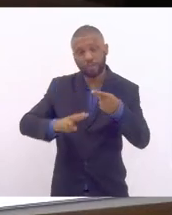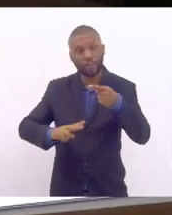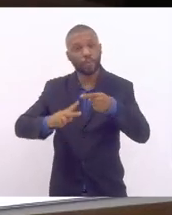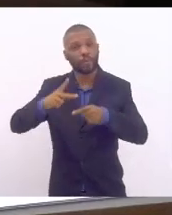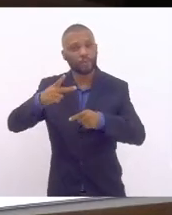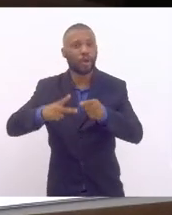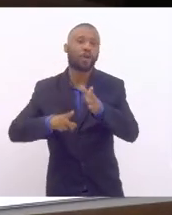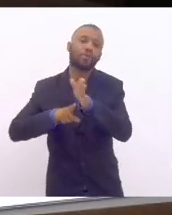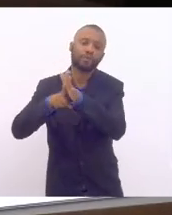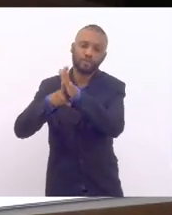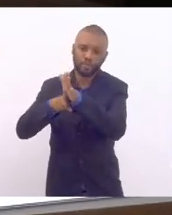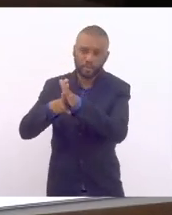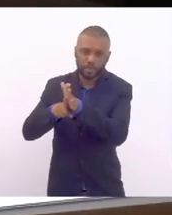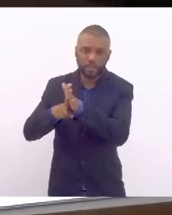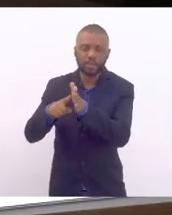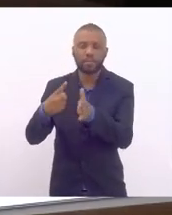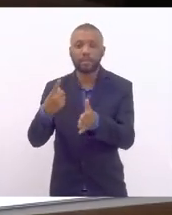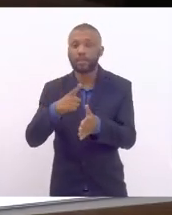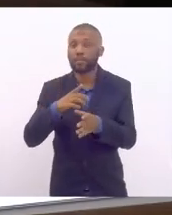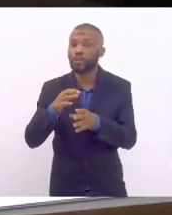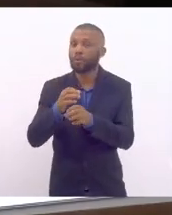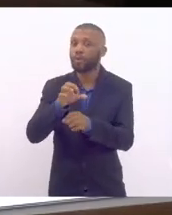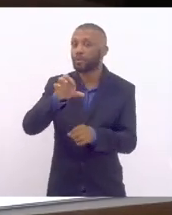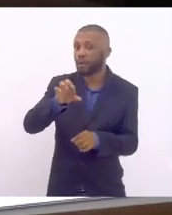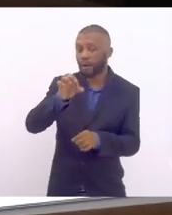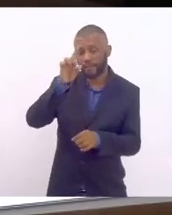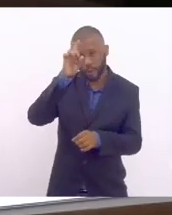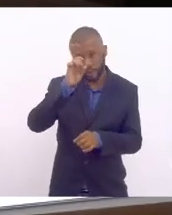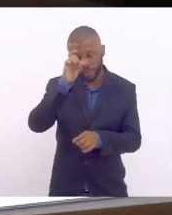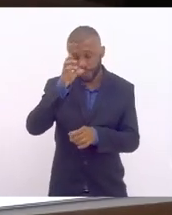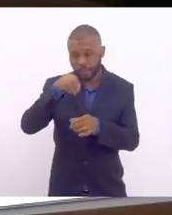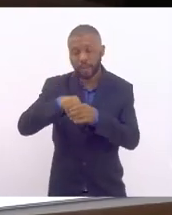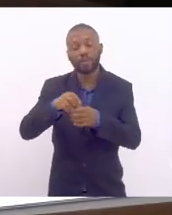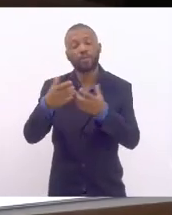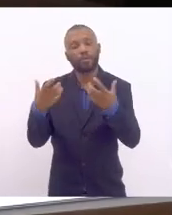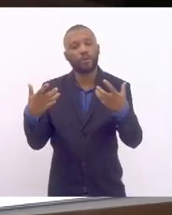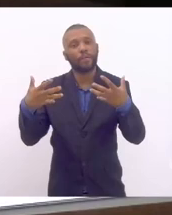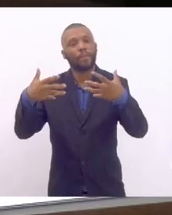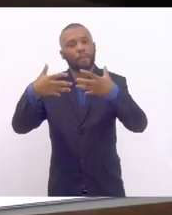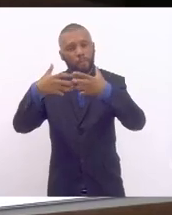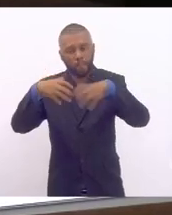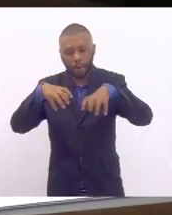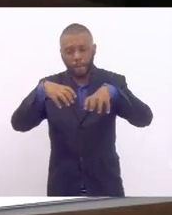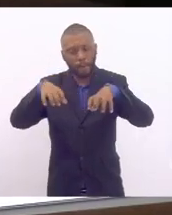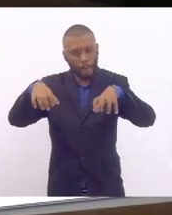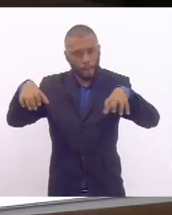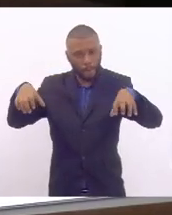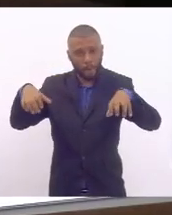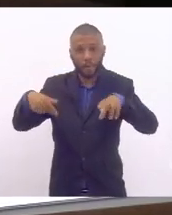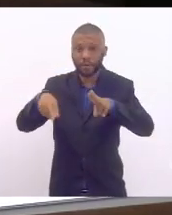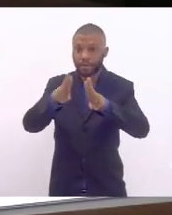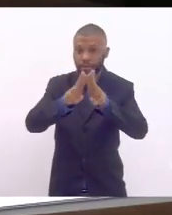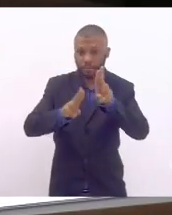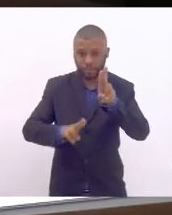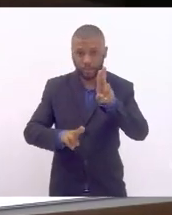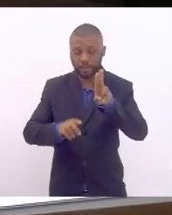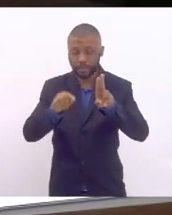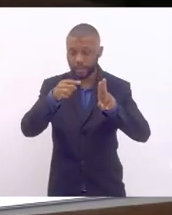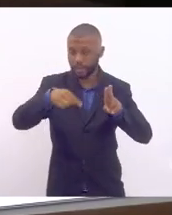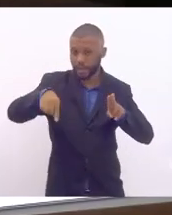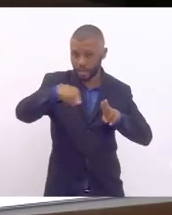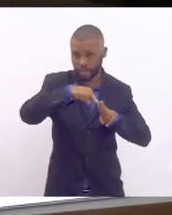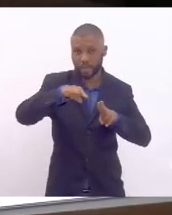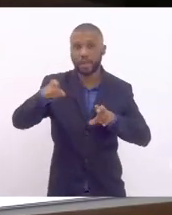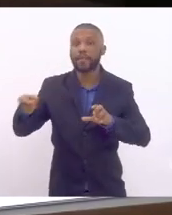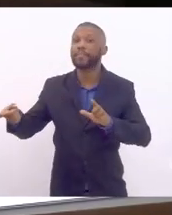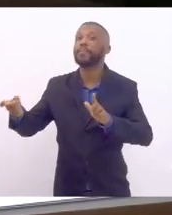pesquisa os nós temos nove hospitais dentro do Complexo Hospitalar da UFRJ e esses hospitais dependem do orçamento